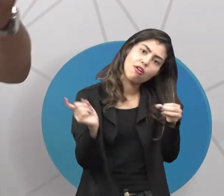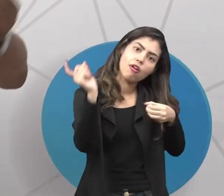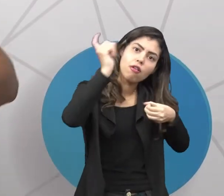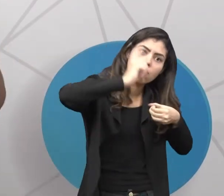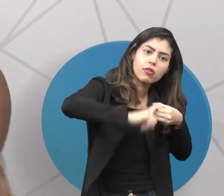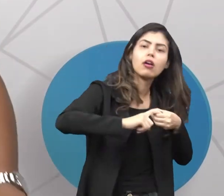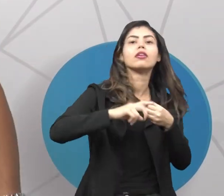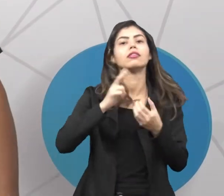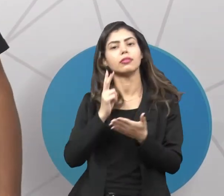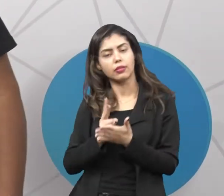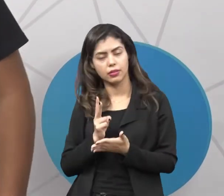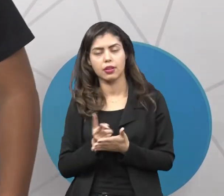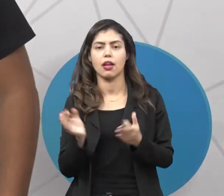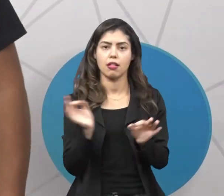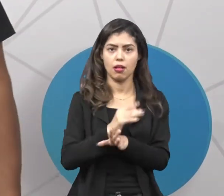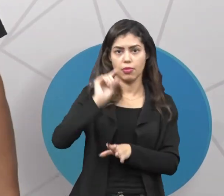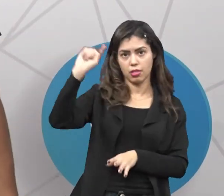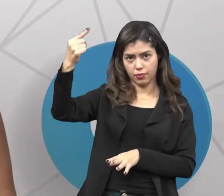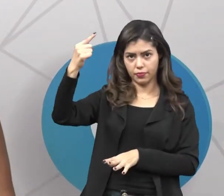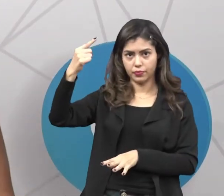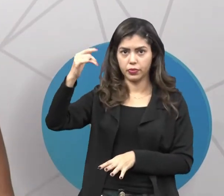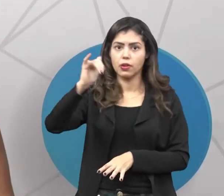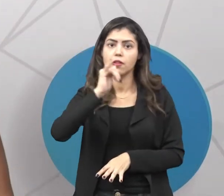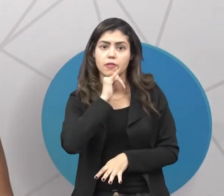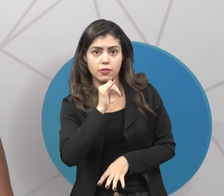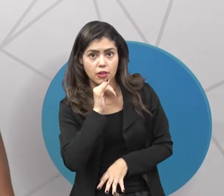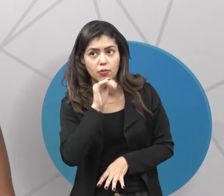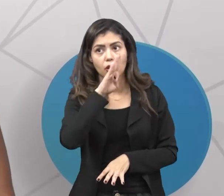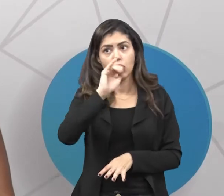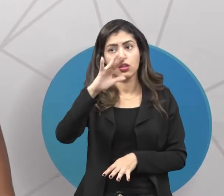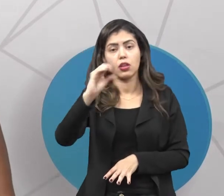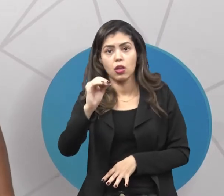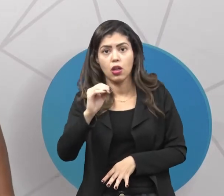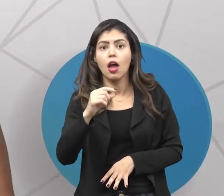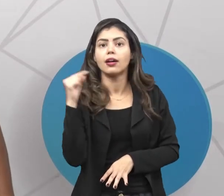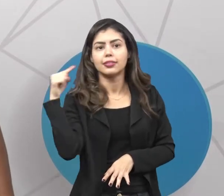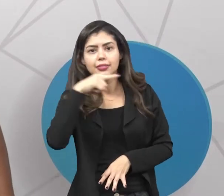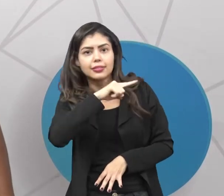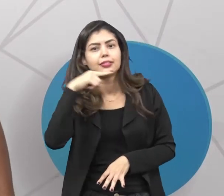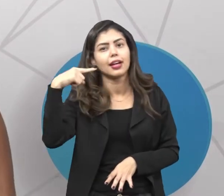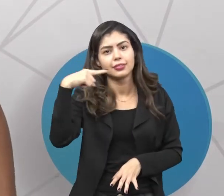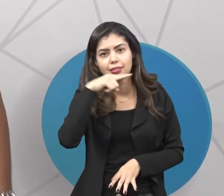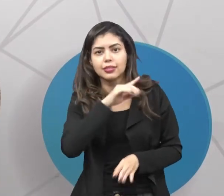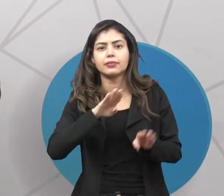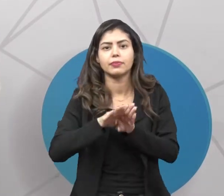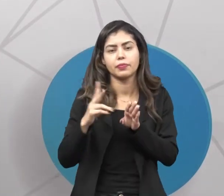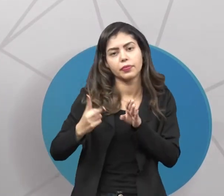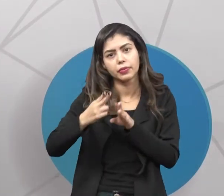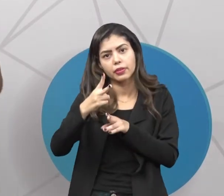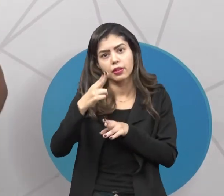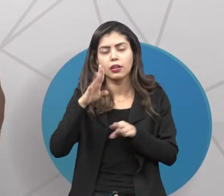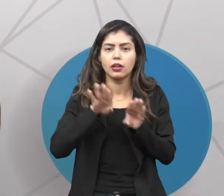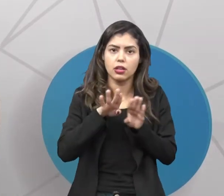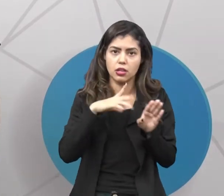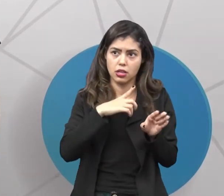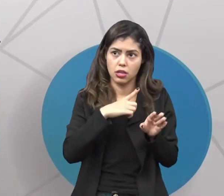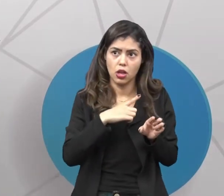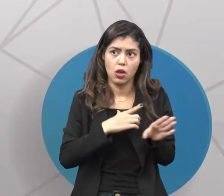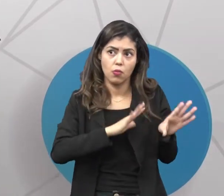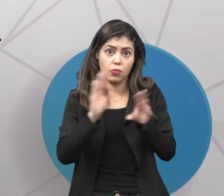quando acaba lá a época da colheita. Um exemplo clássico aí do boia-fria é o cortador de cana, tá? É um trabalho sazonal,